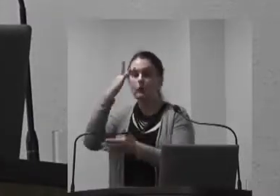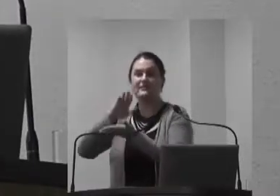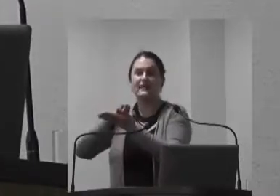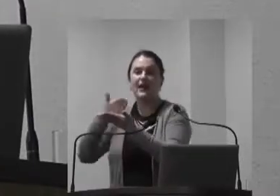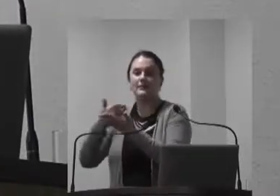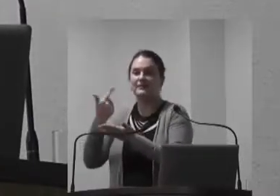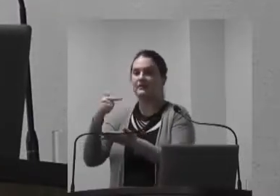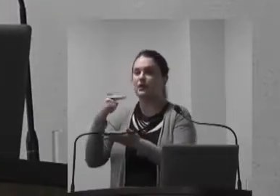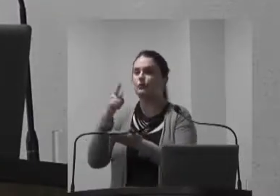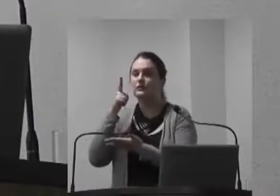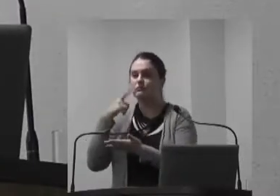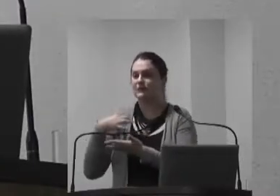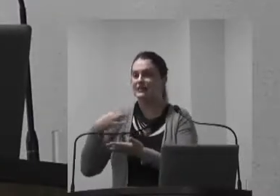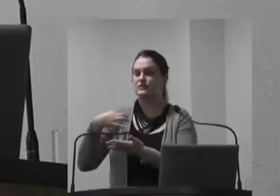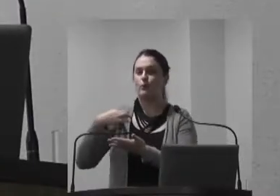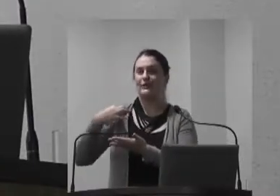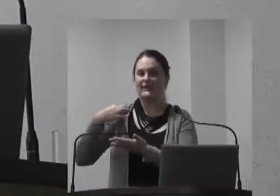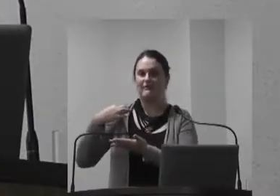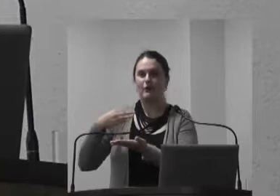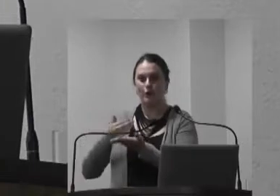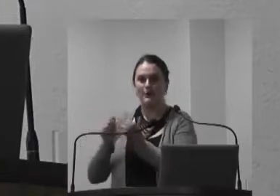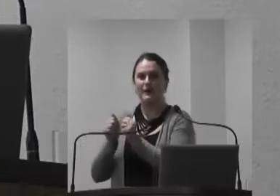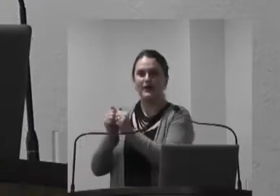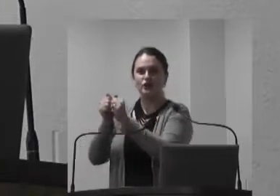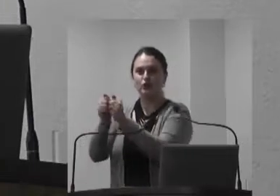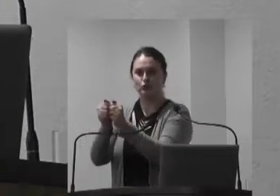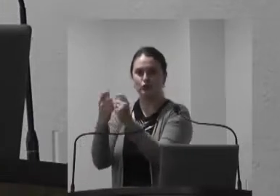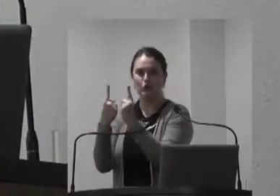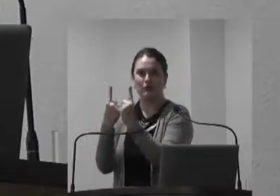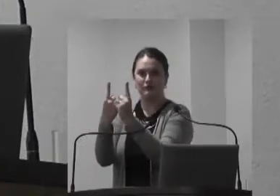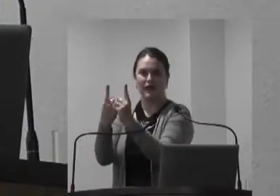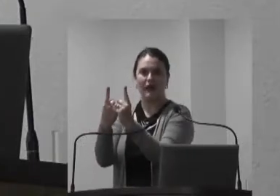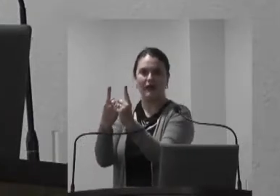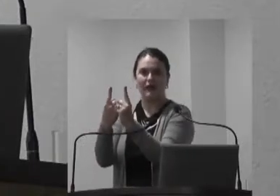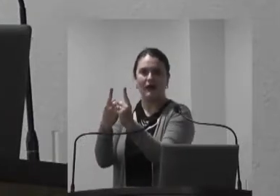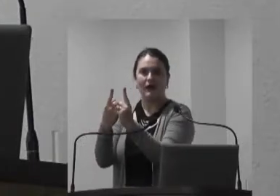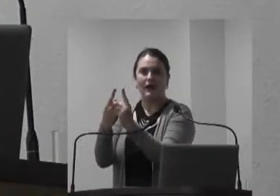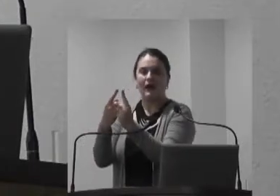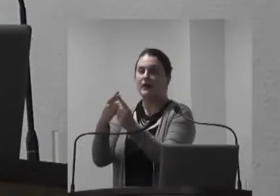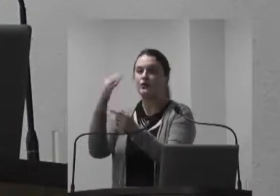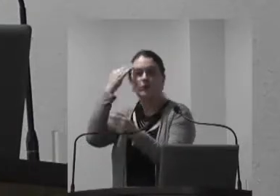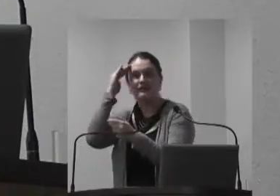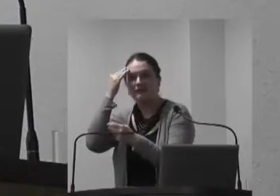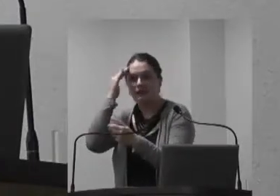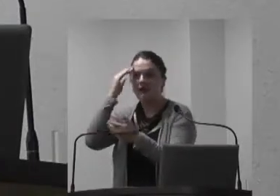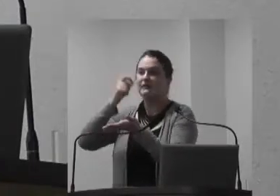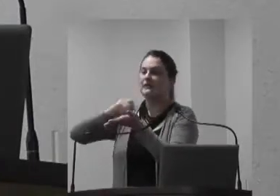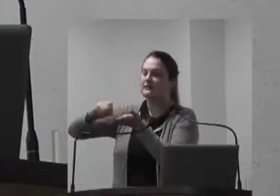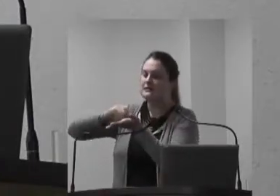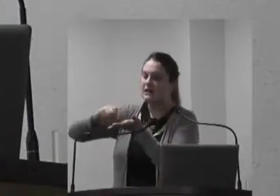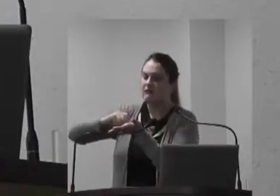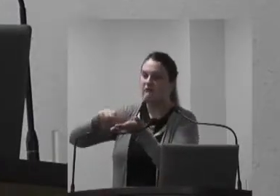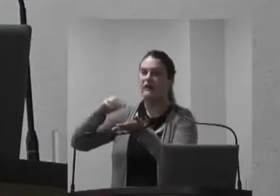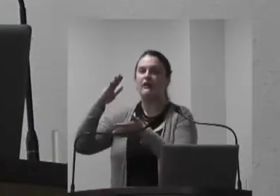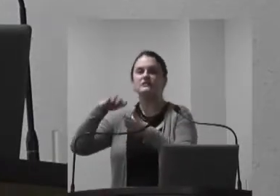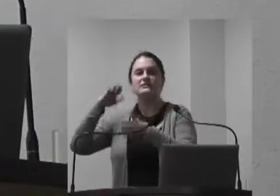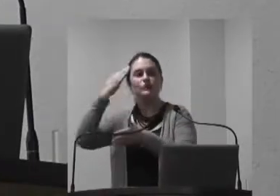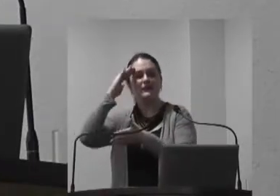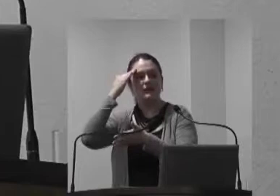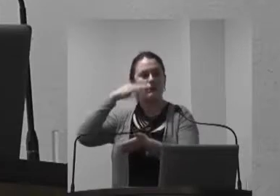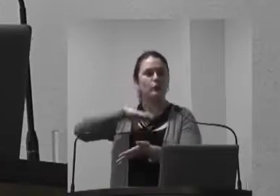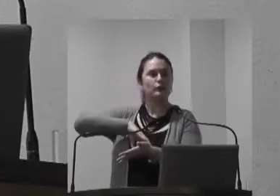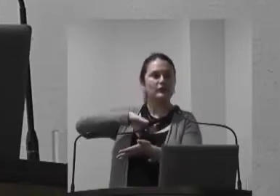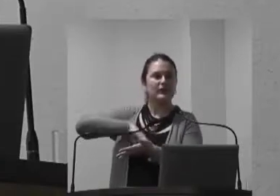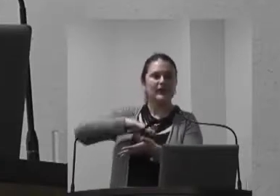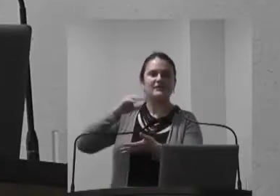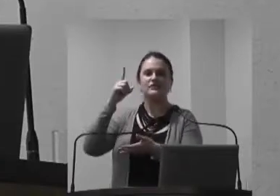se um intérprete não está disponível para ir junto, né? Aí não entende, tem que escrever, às vezes